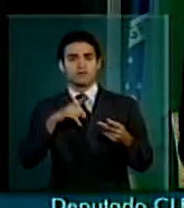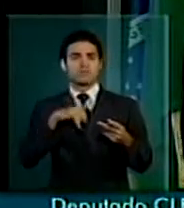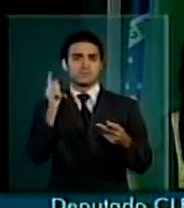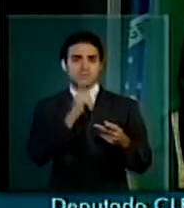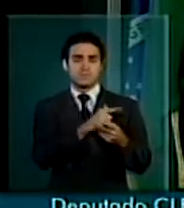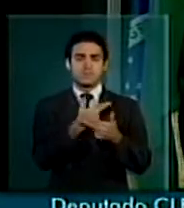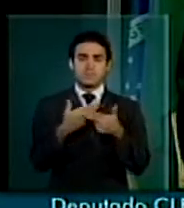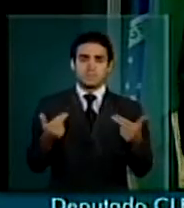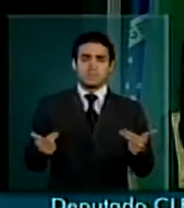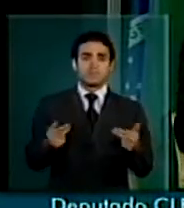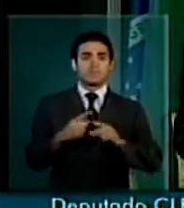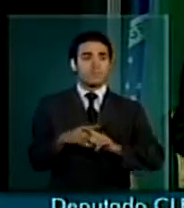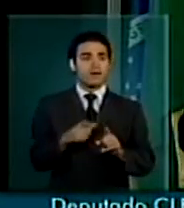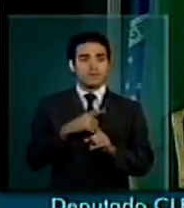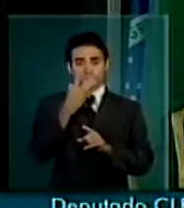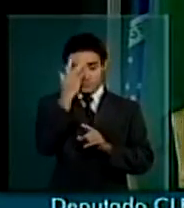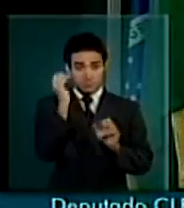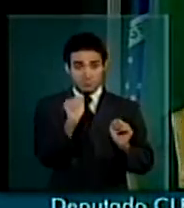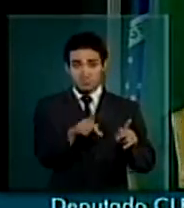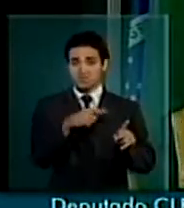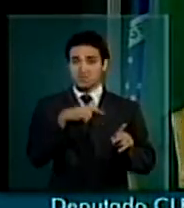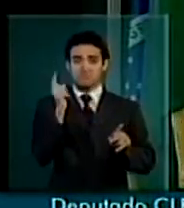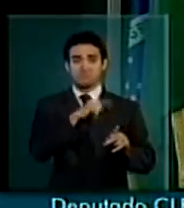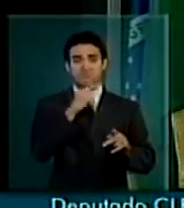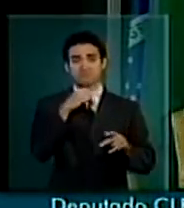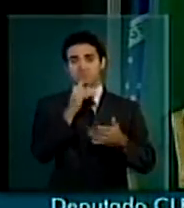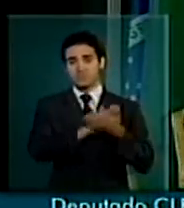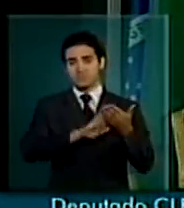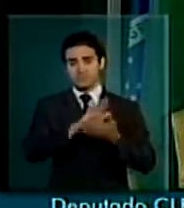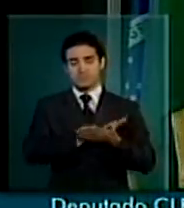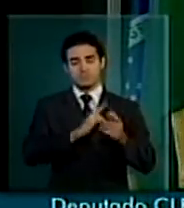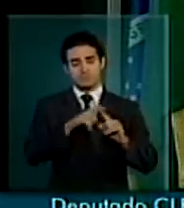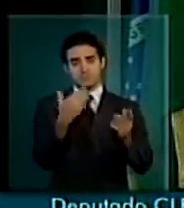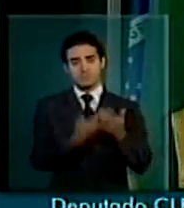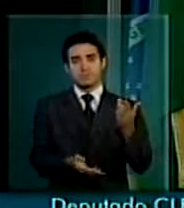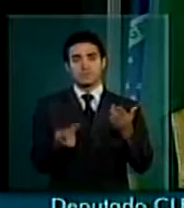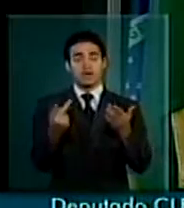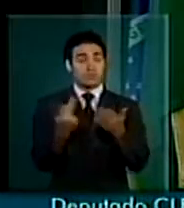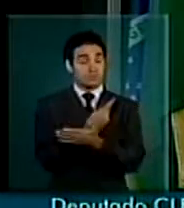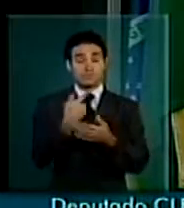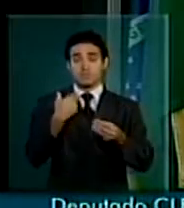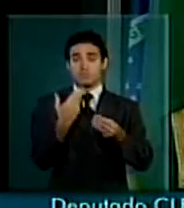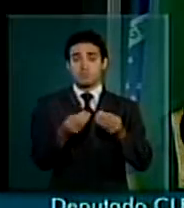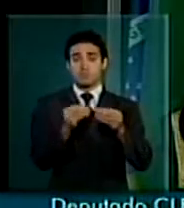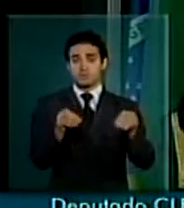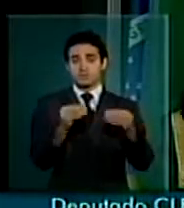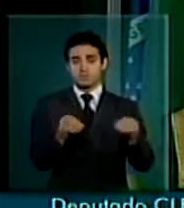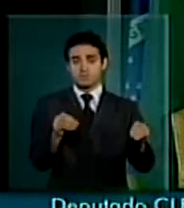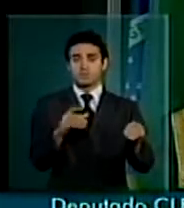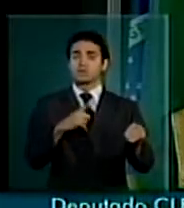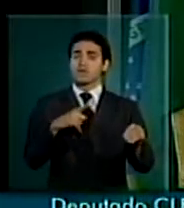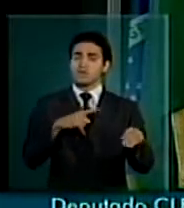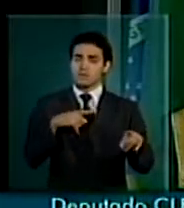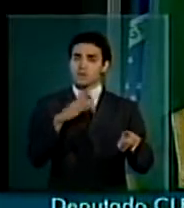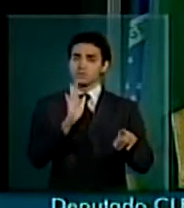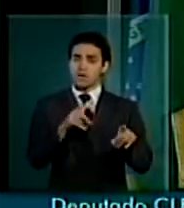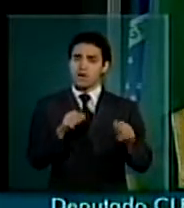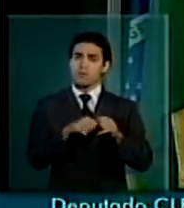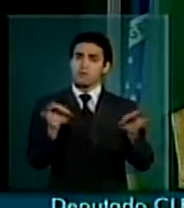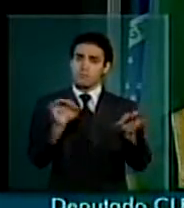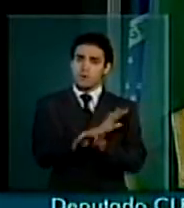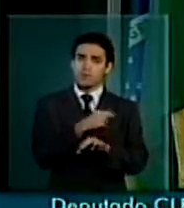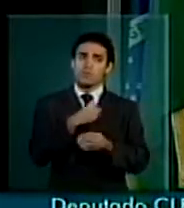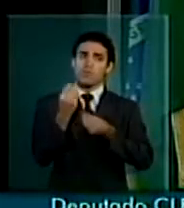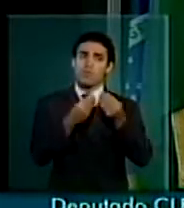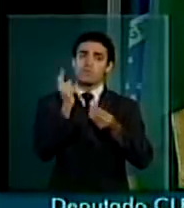benefícios previdenciários em relação ao mínimo, e isso vem ocasionando um prejuízo. E esse prejuízo, já existe um mecanismo de poder